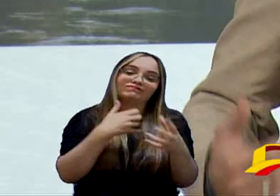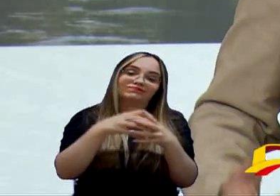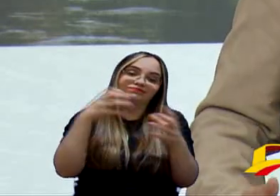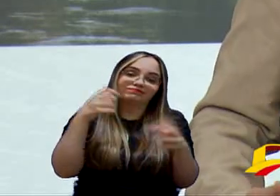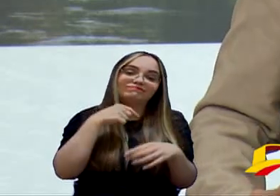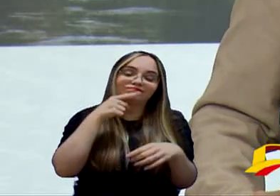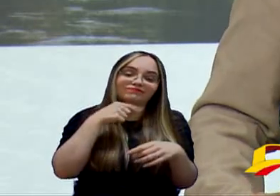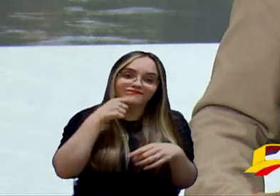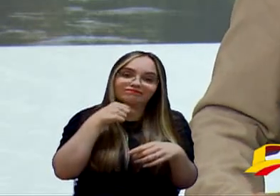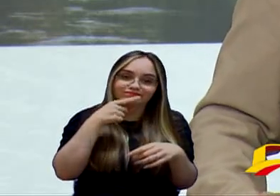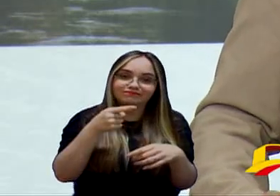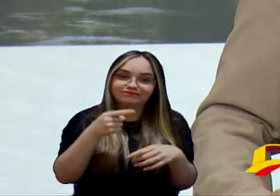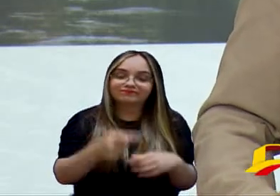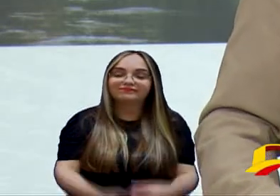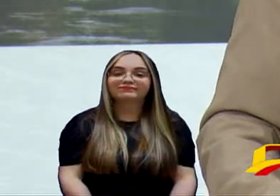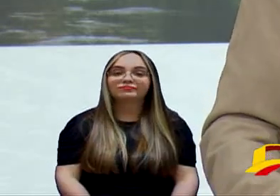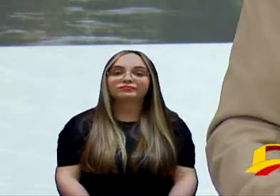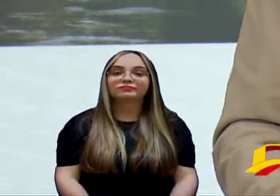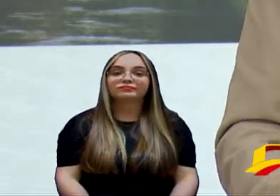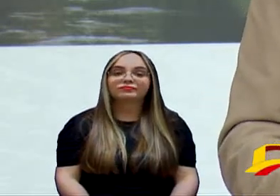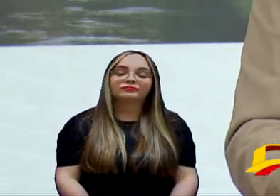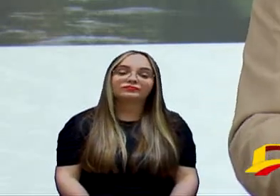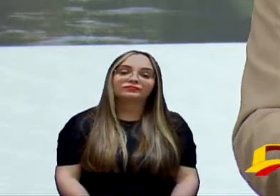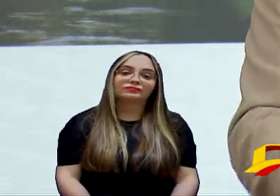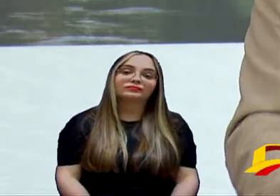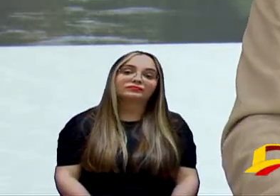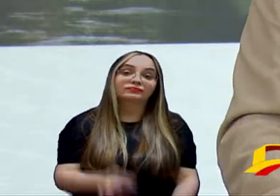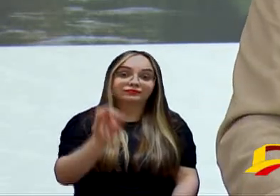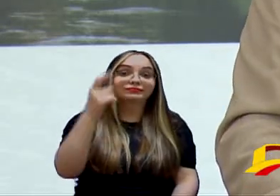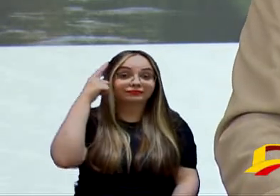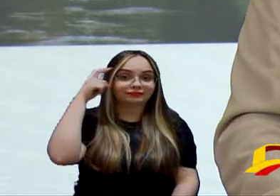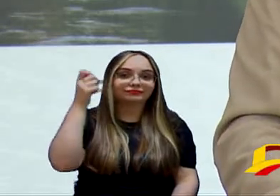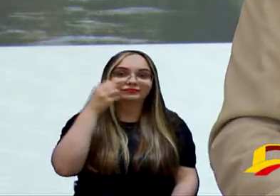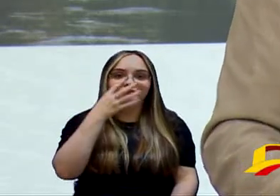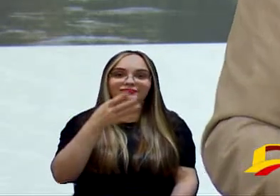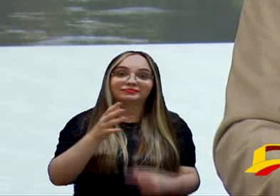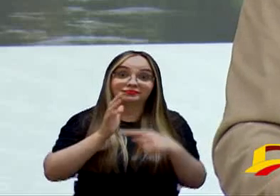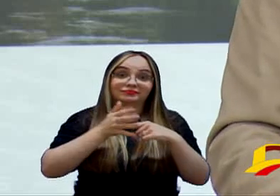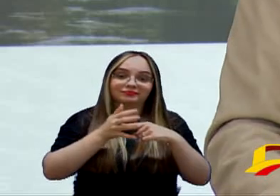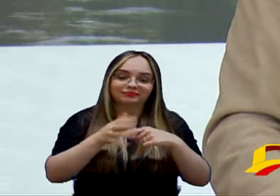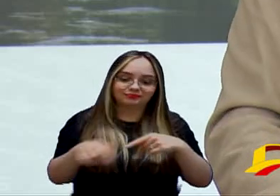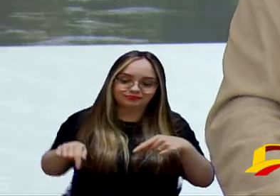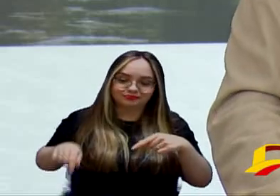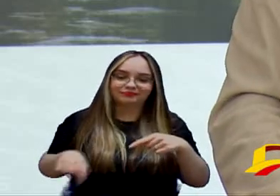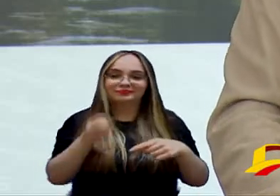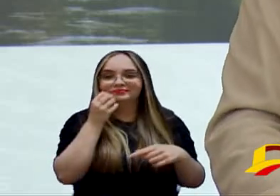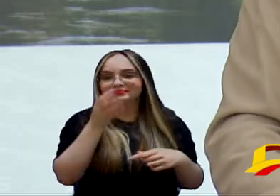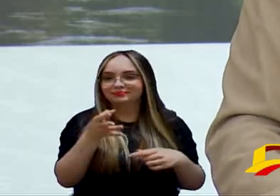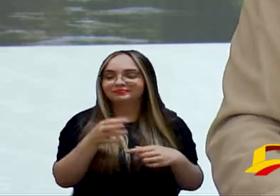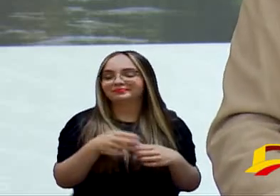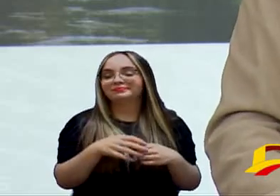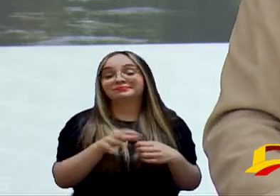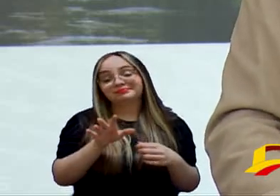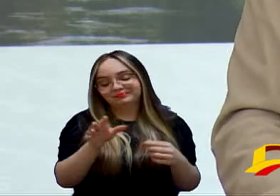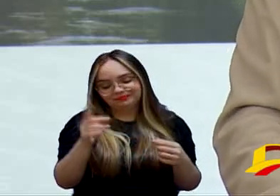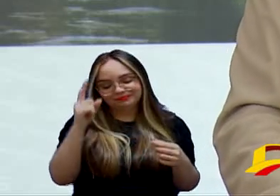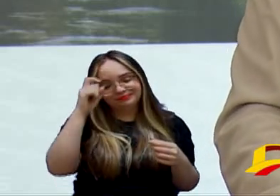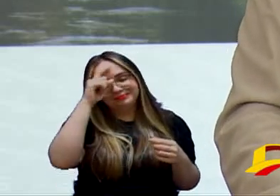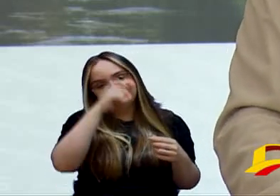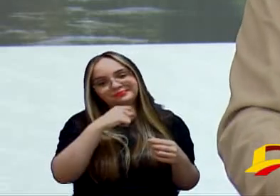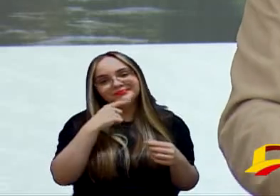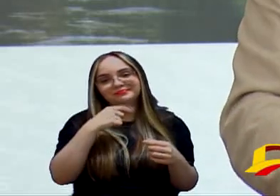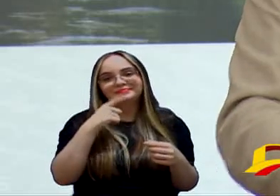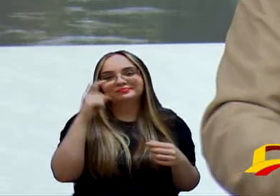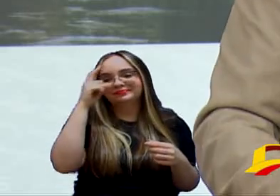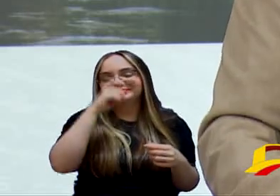não consegue boa ideia Fausto colocar o motorzinho da bicicleta mas enquanto isso não vira a